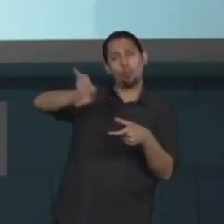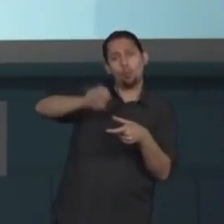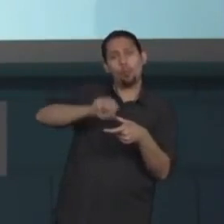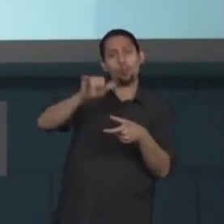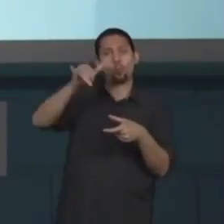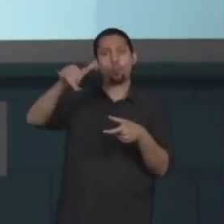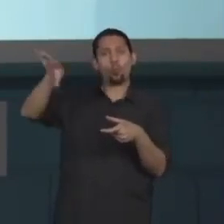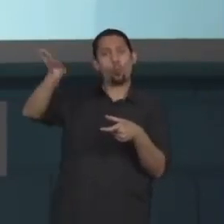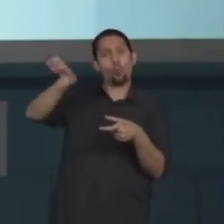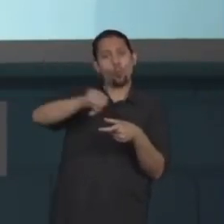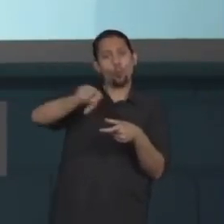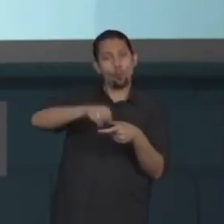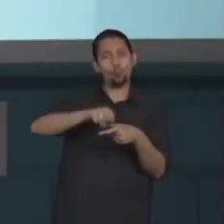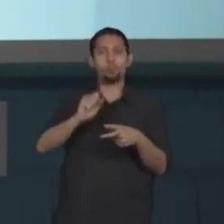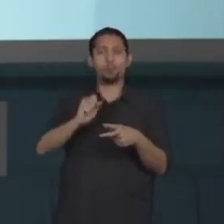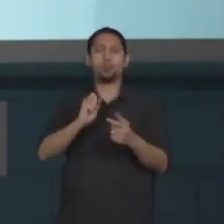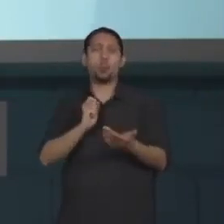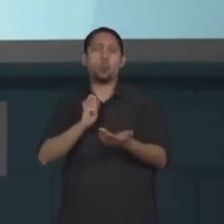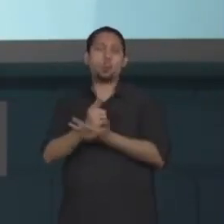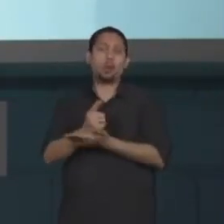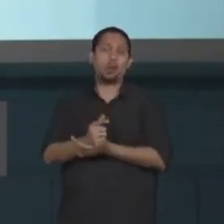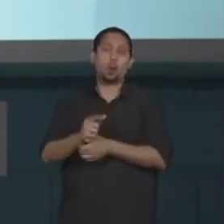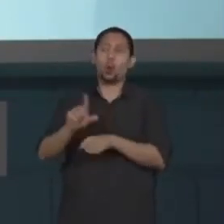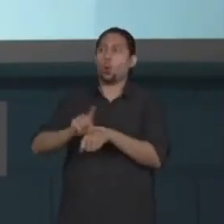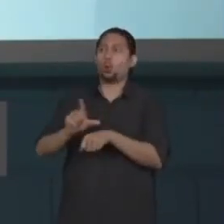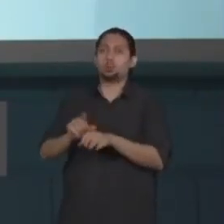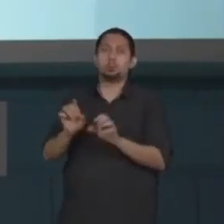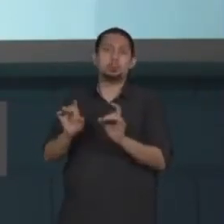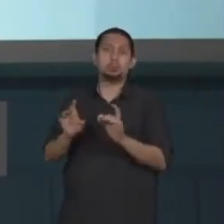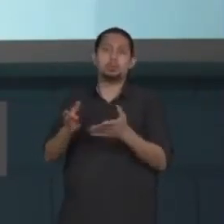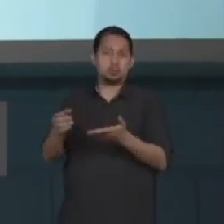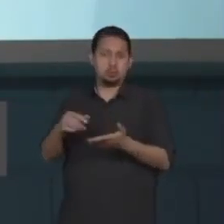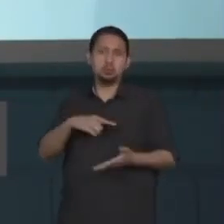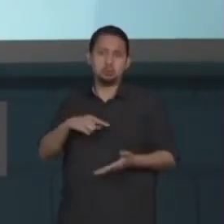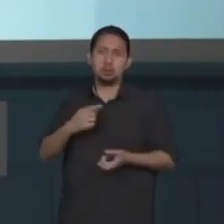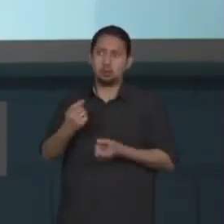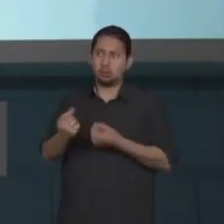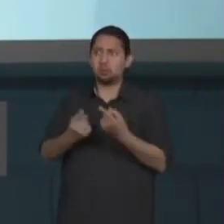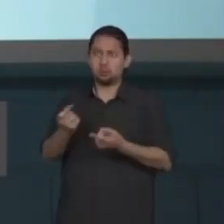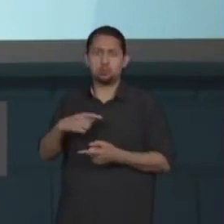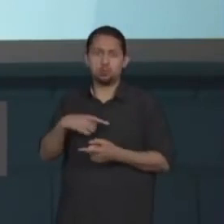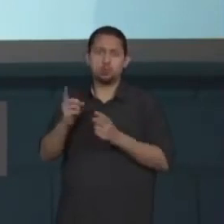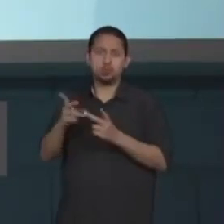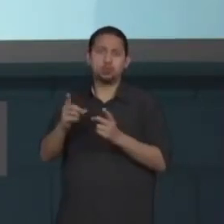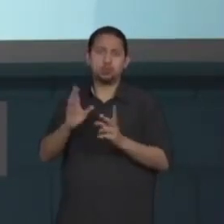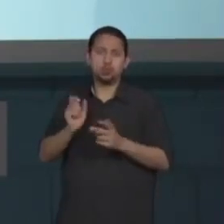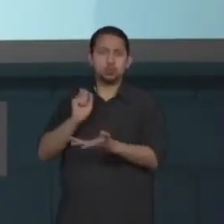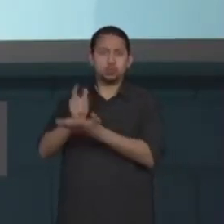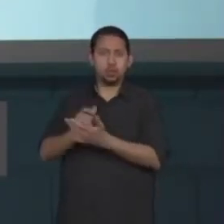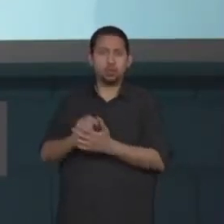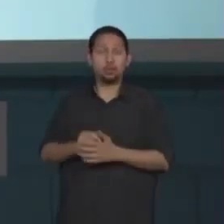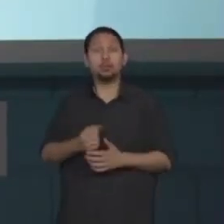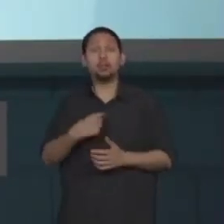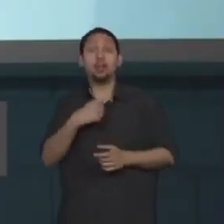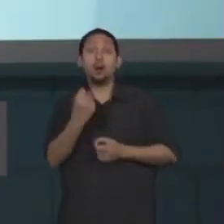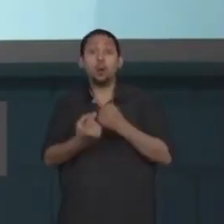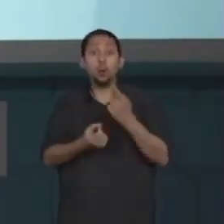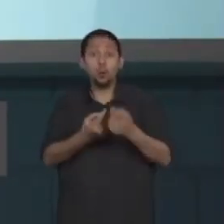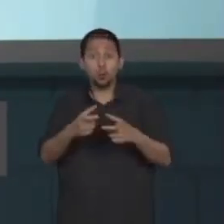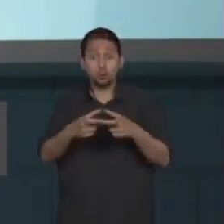vocês podem comprar em lojas especializadas aí. E tem algumas delas que